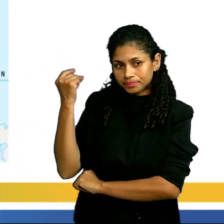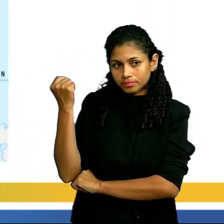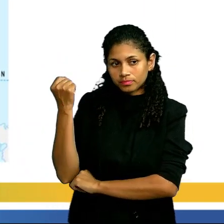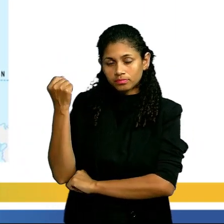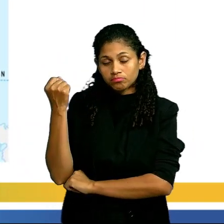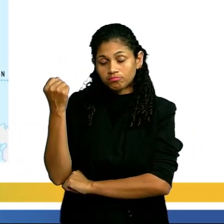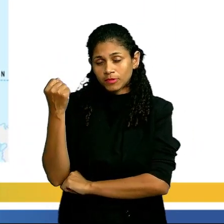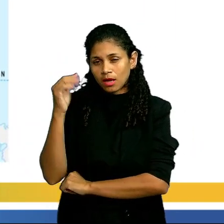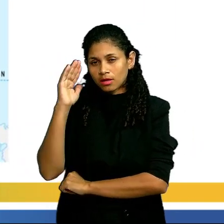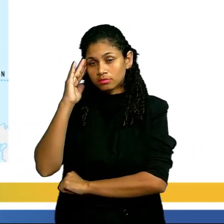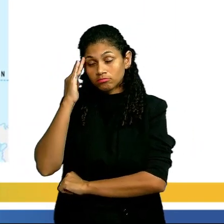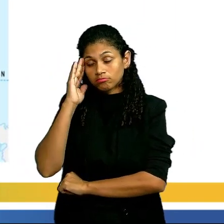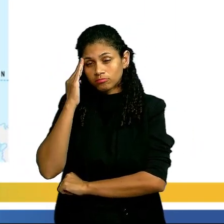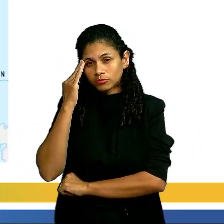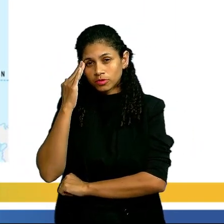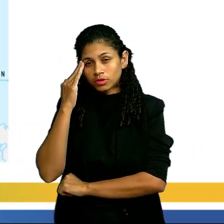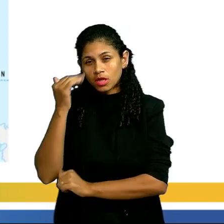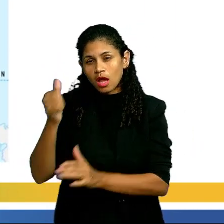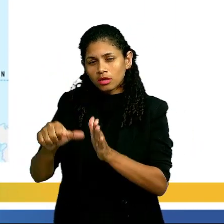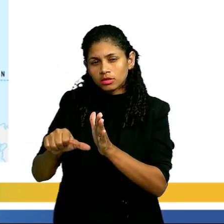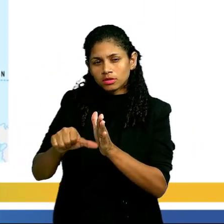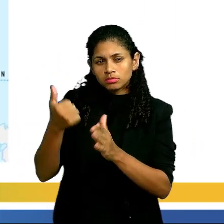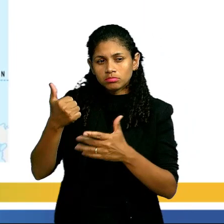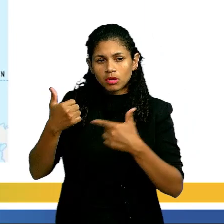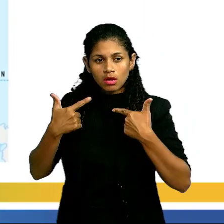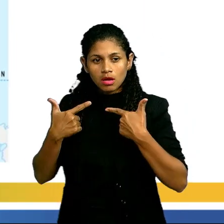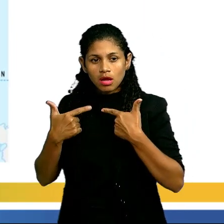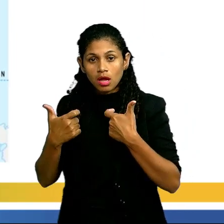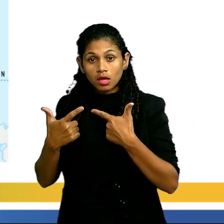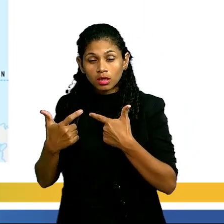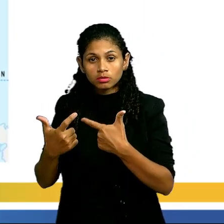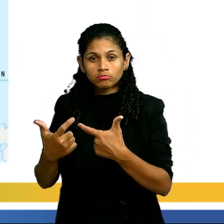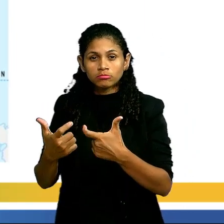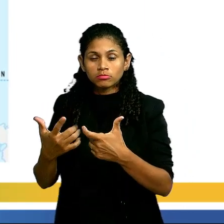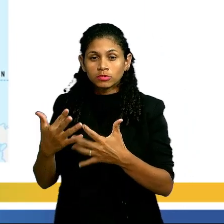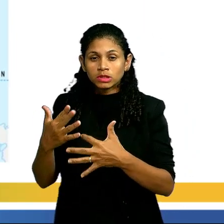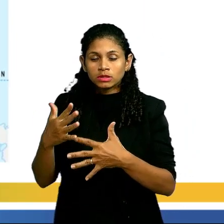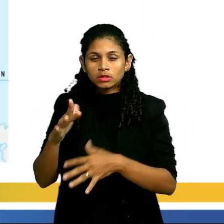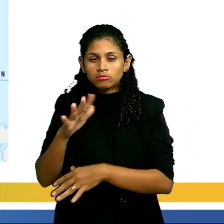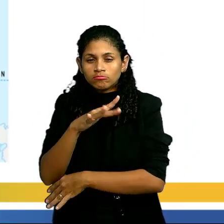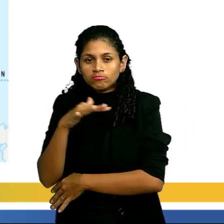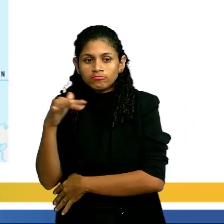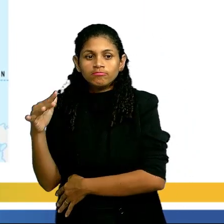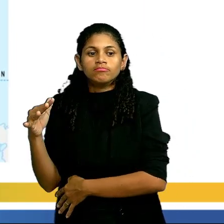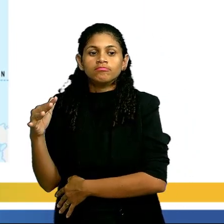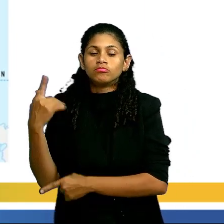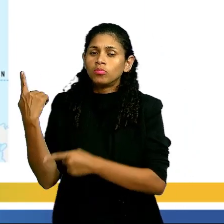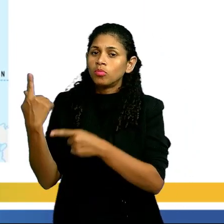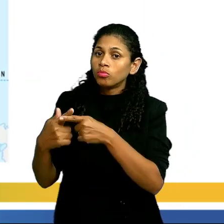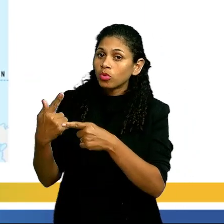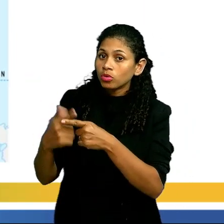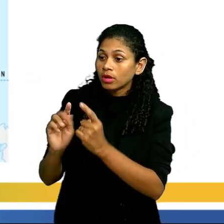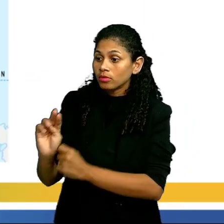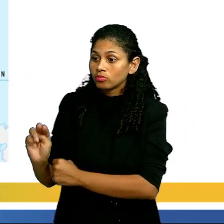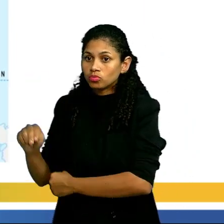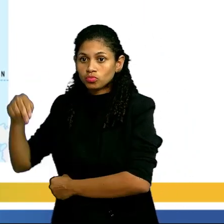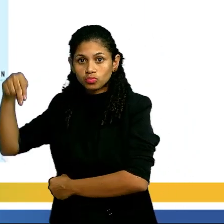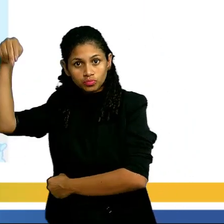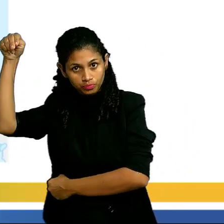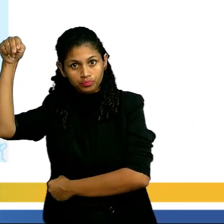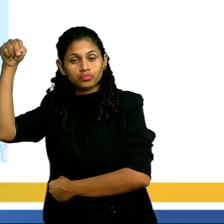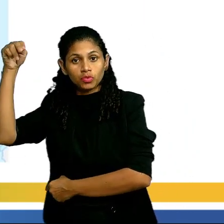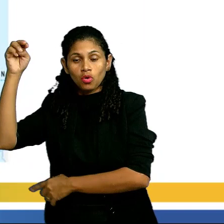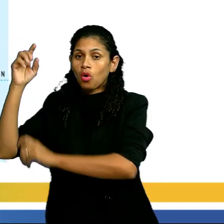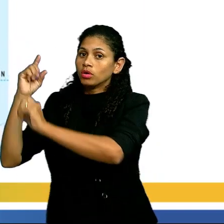primeiras guerras quentes, entre aspas, do período. Por quê? Vai ser a primeira guerra. Por quê? A parte norte, né,